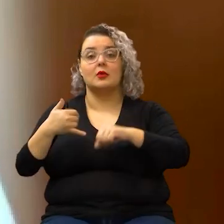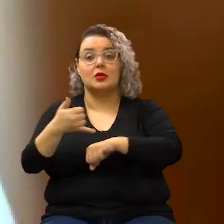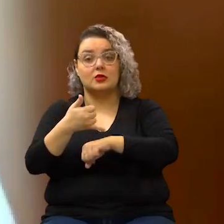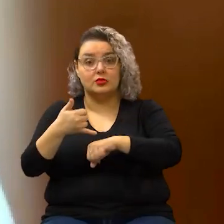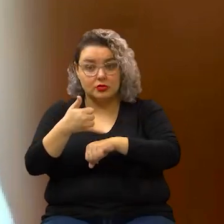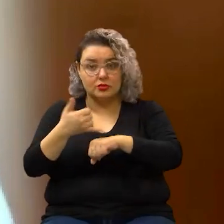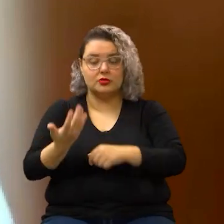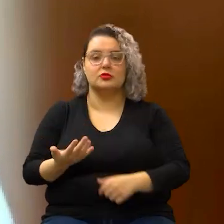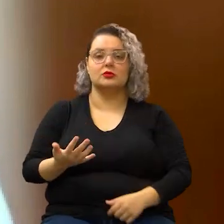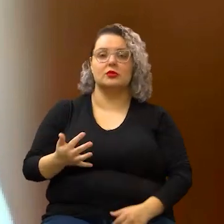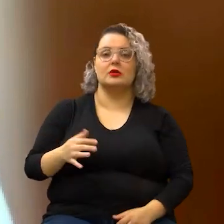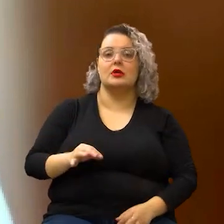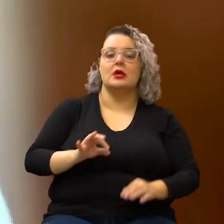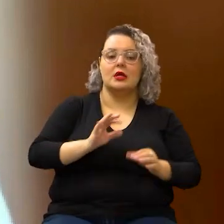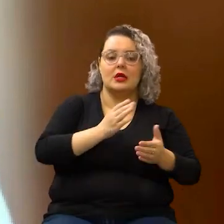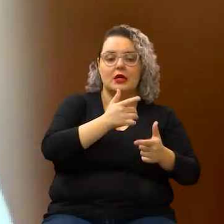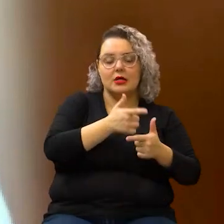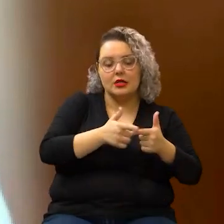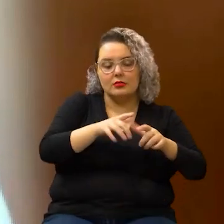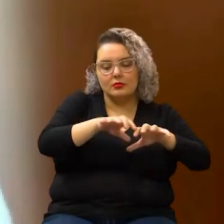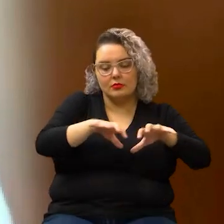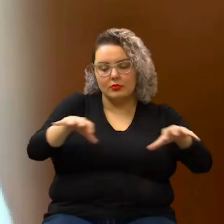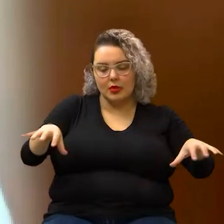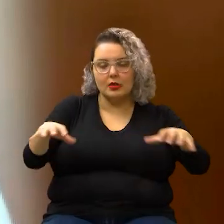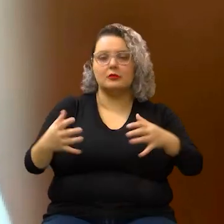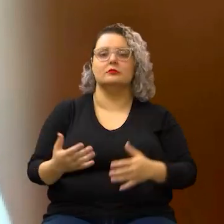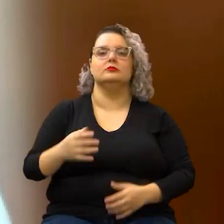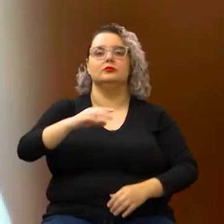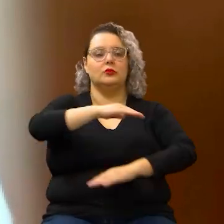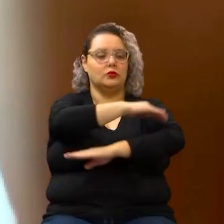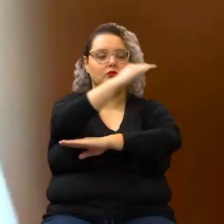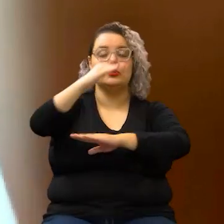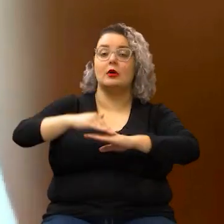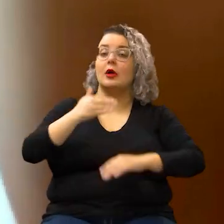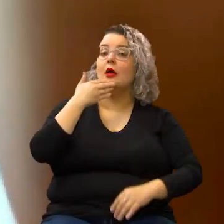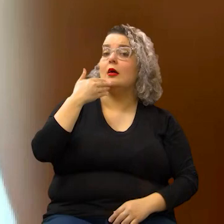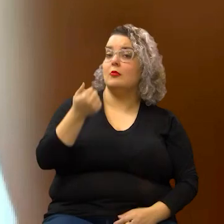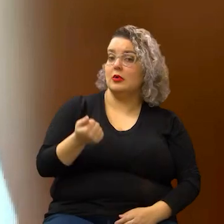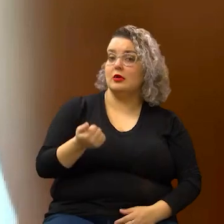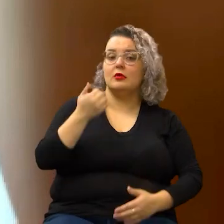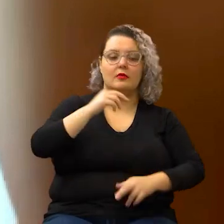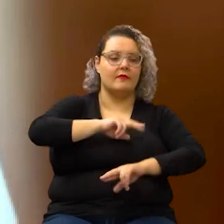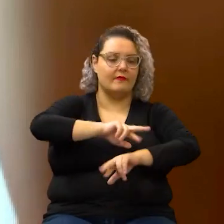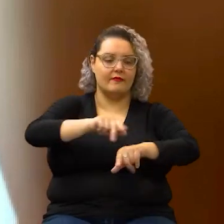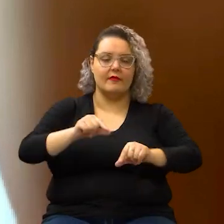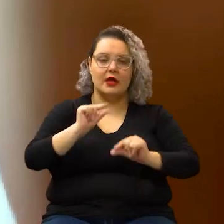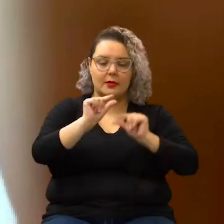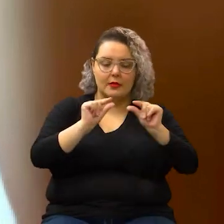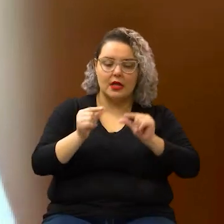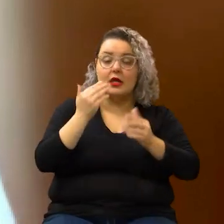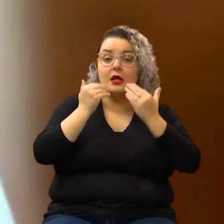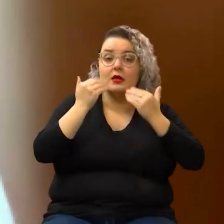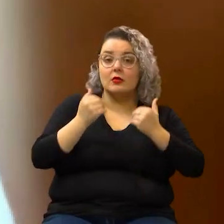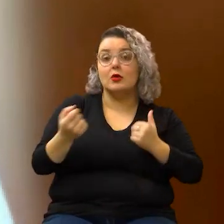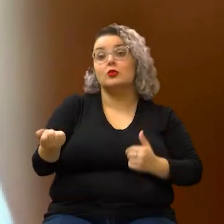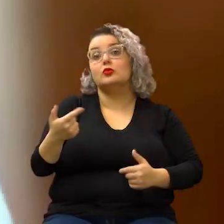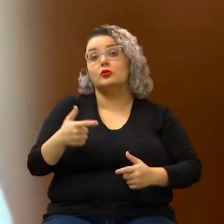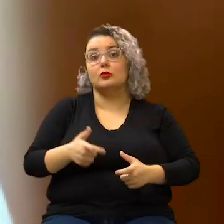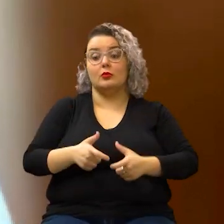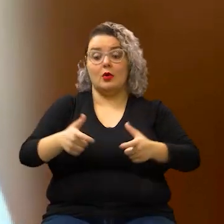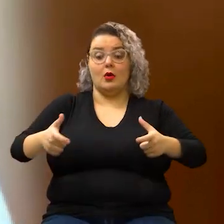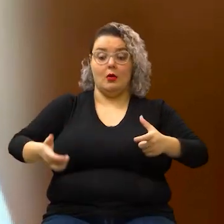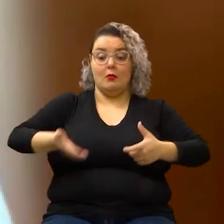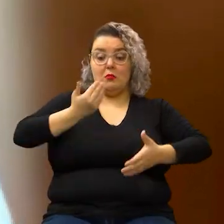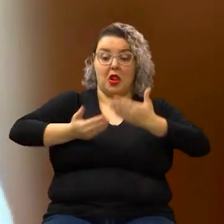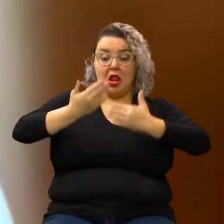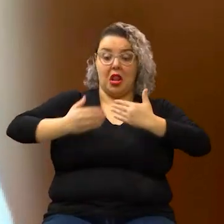muito gordurosos e fracionar essa dieta, né? Ou seja, é melhor fazer várias pequenas refeições